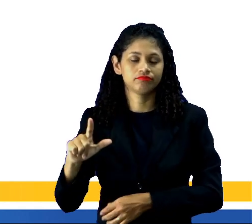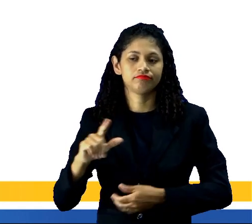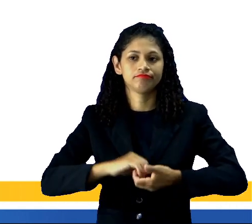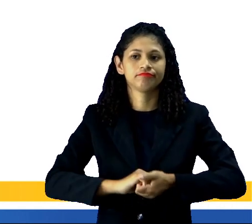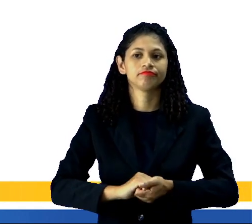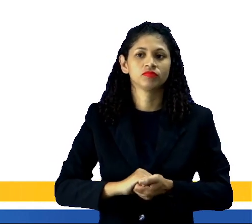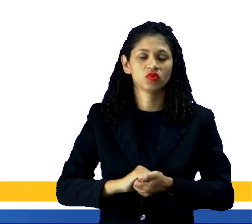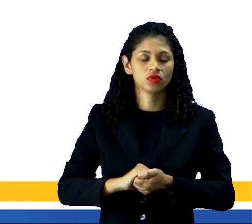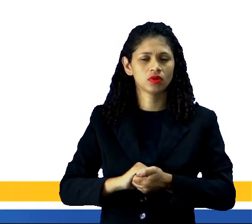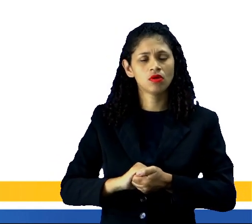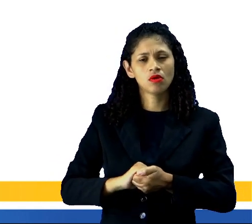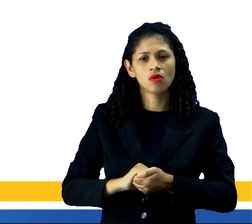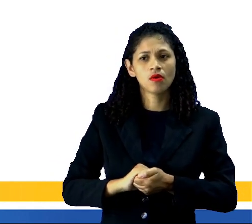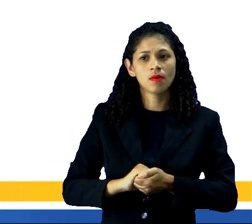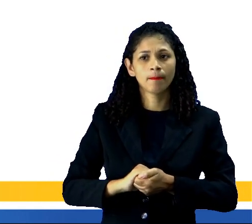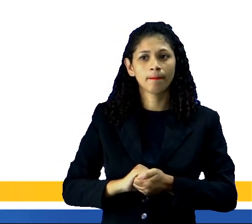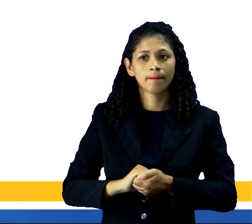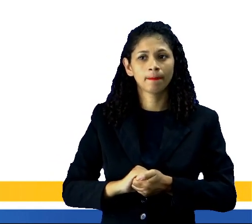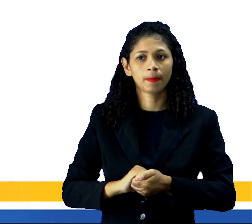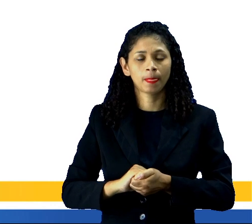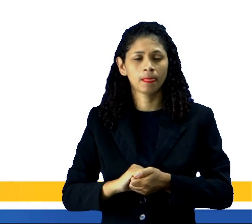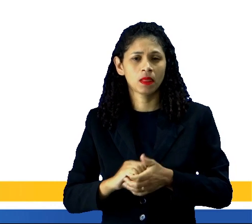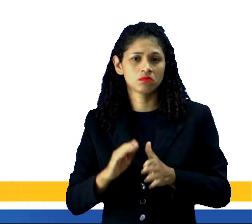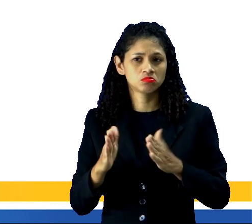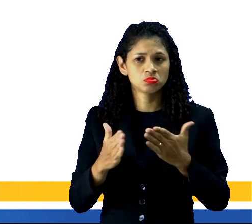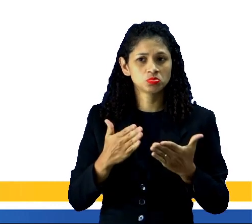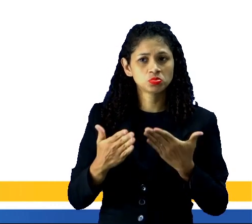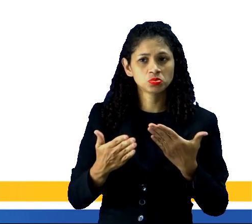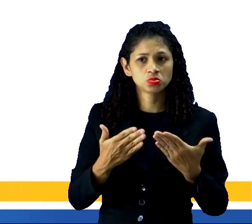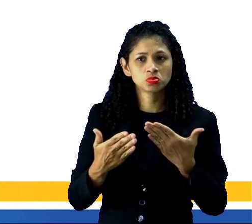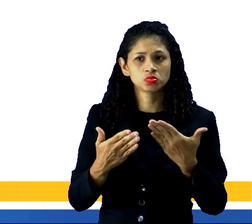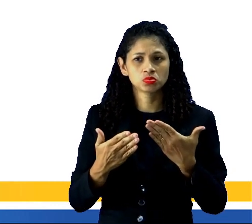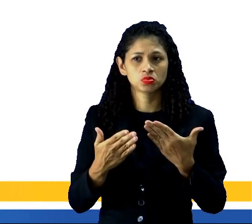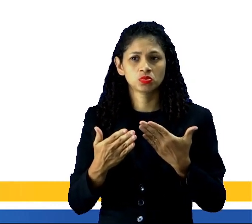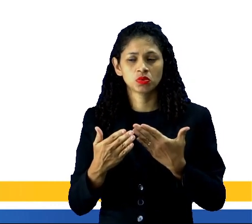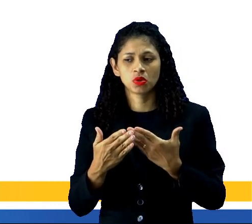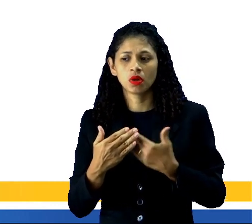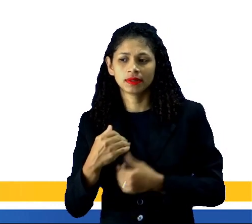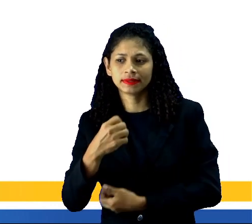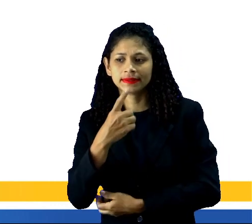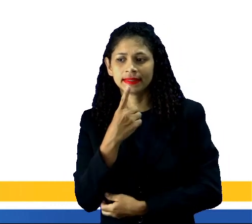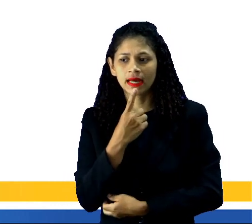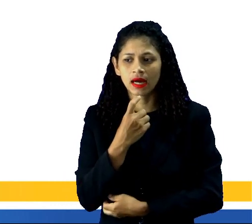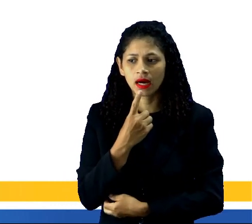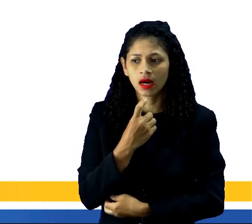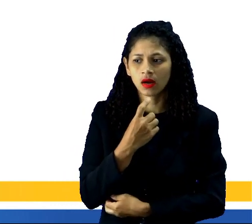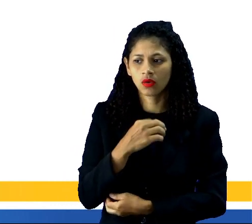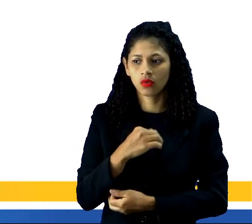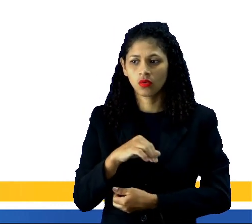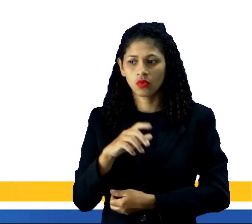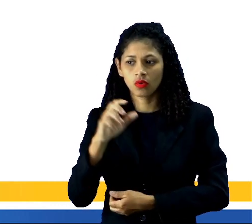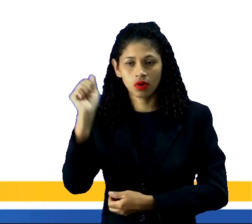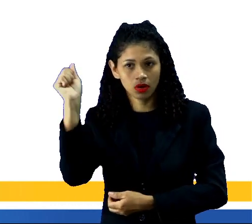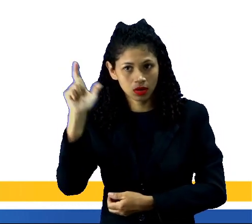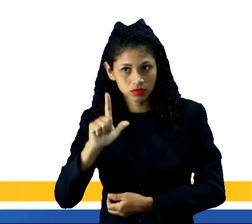maior parte ali pela África Ocidental, né, e um pedacinho ali da África Central.